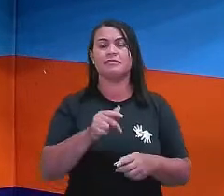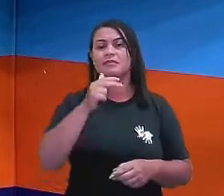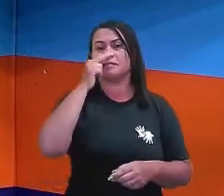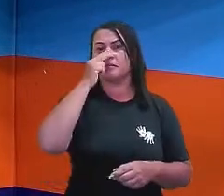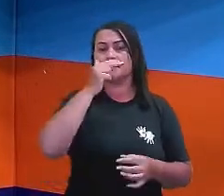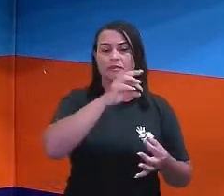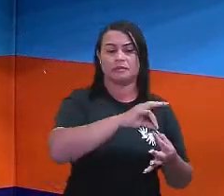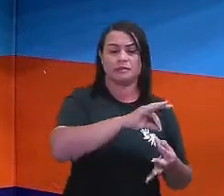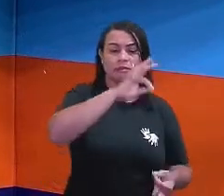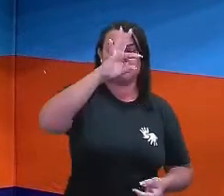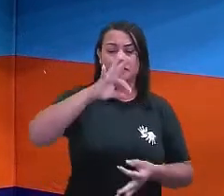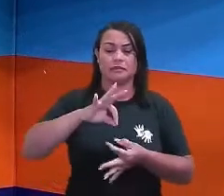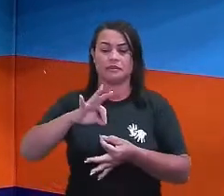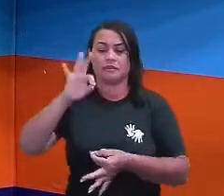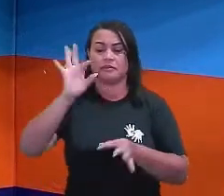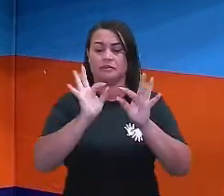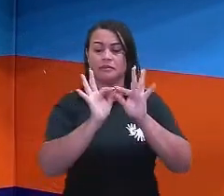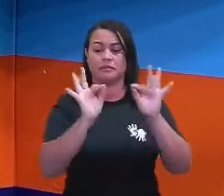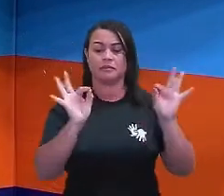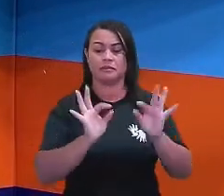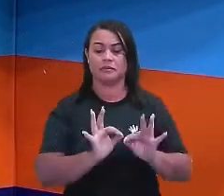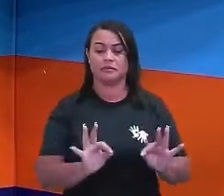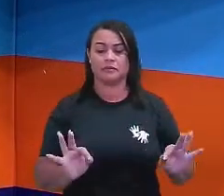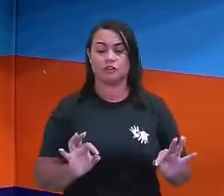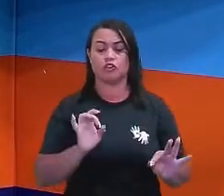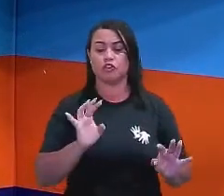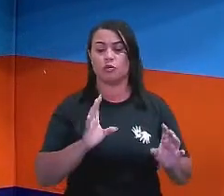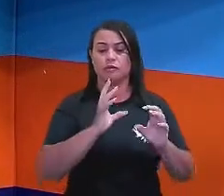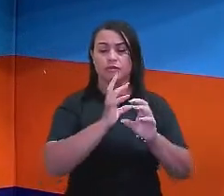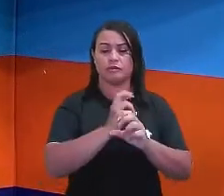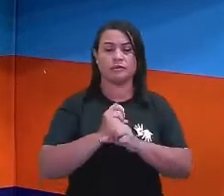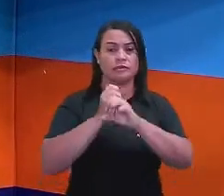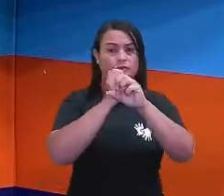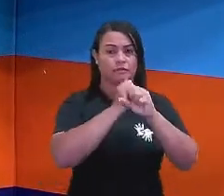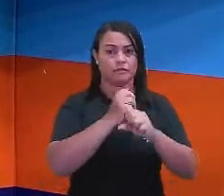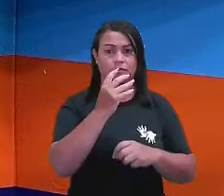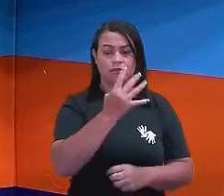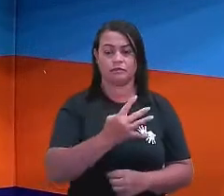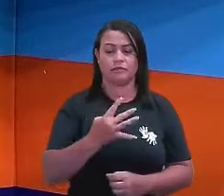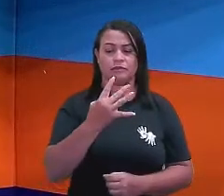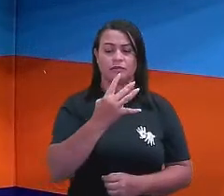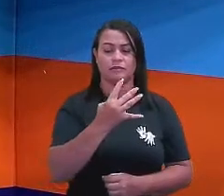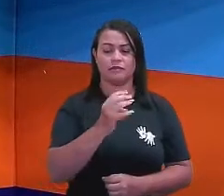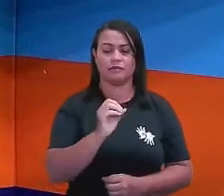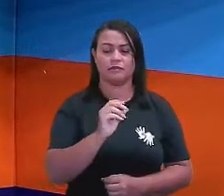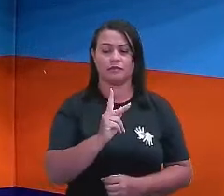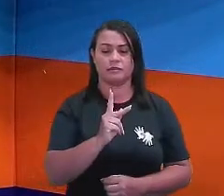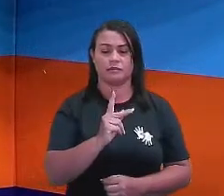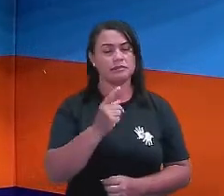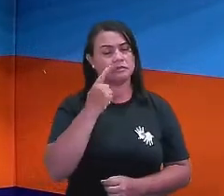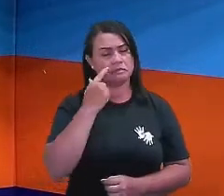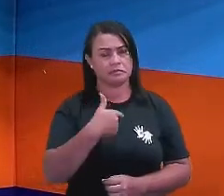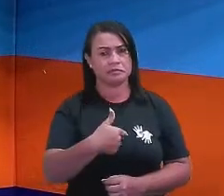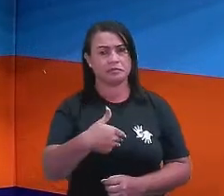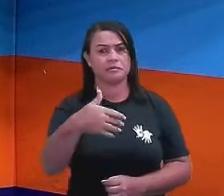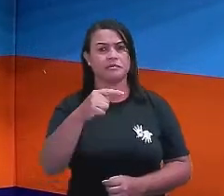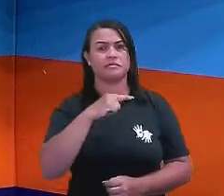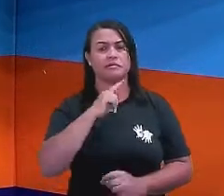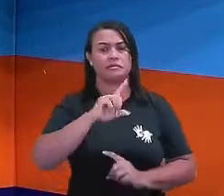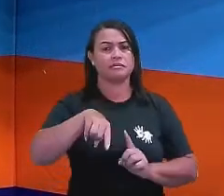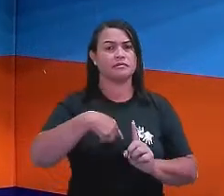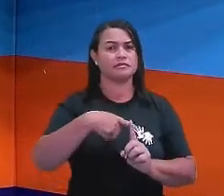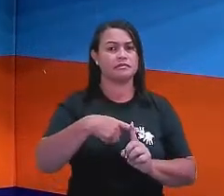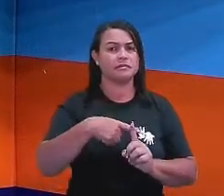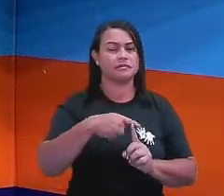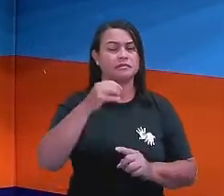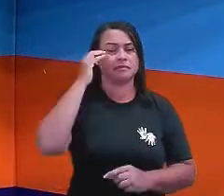mesma medida. Então, eu só vou fazer o somatório desses 4 lados, beleza? Mas vamos seguir, que tem muito mais para a